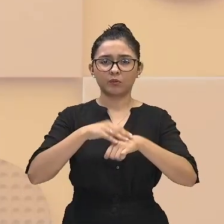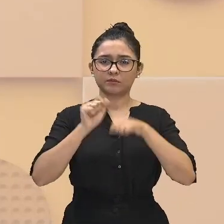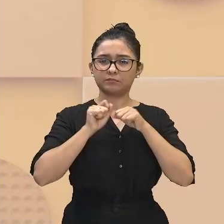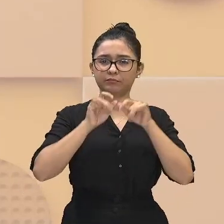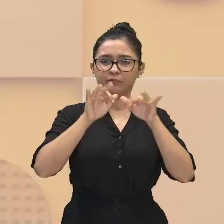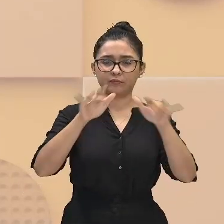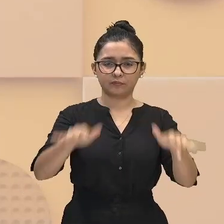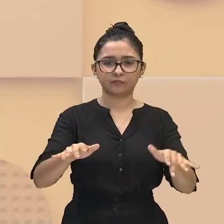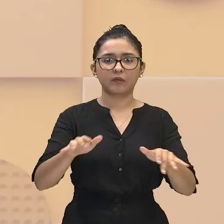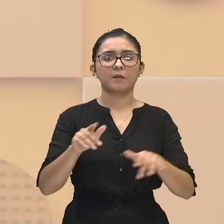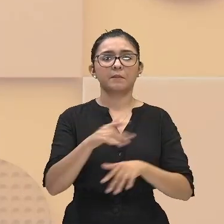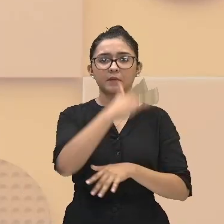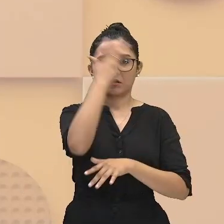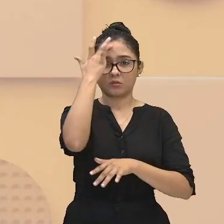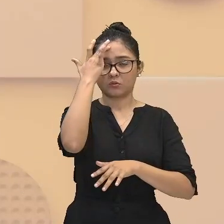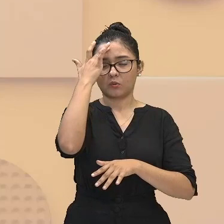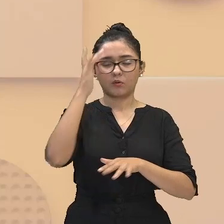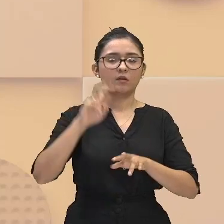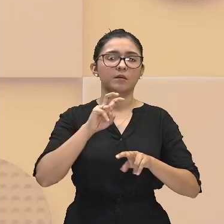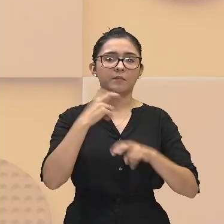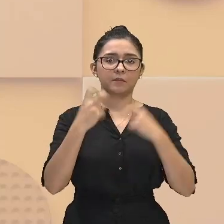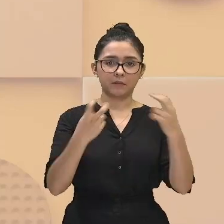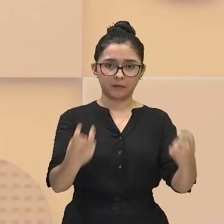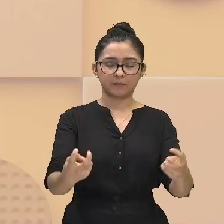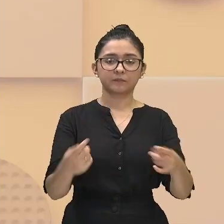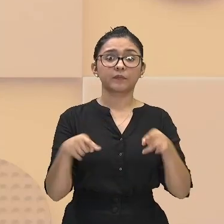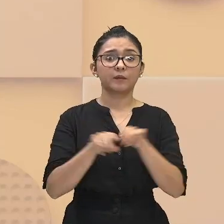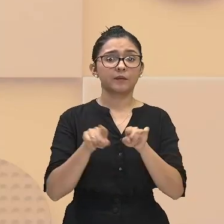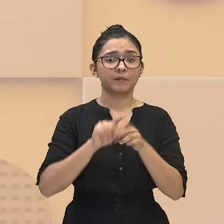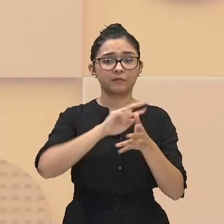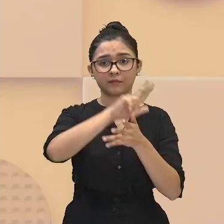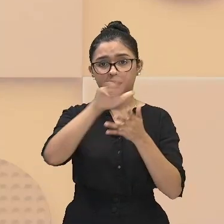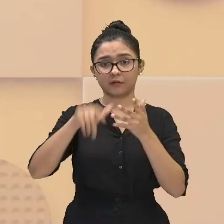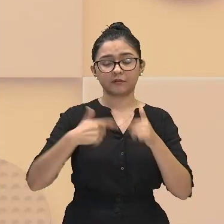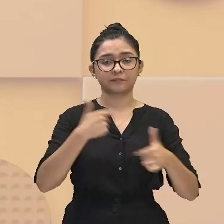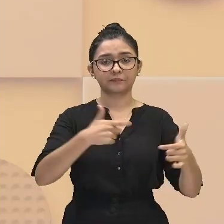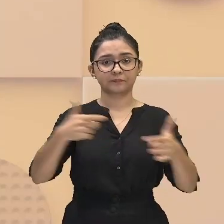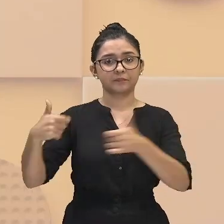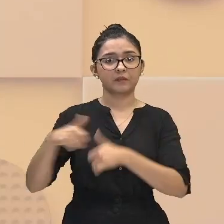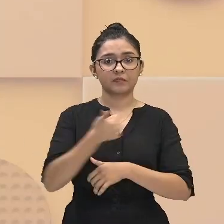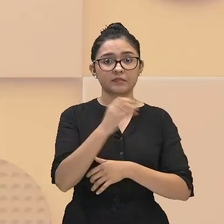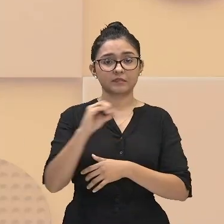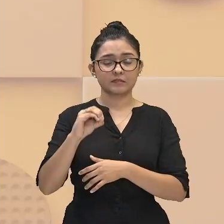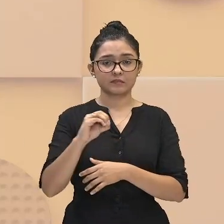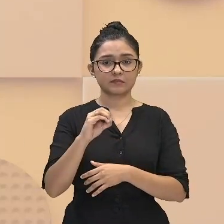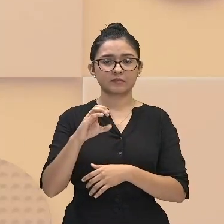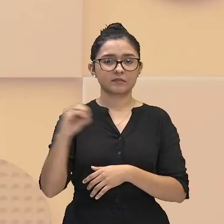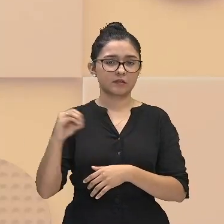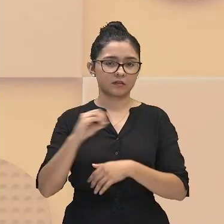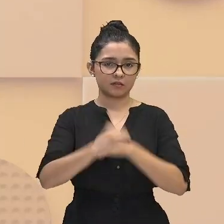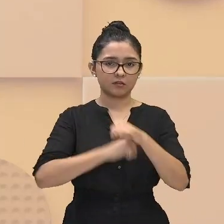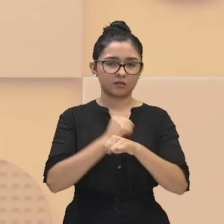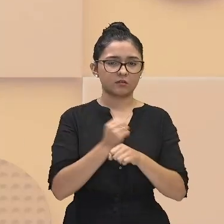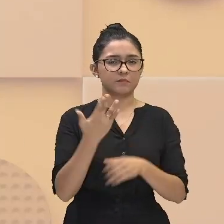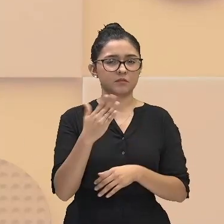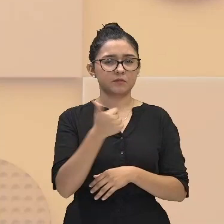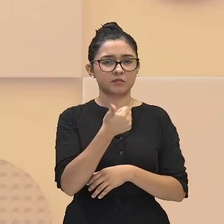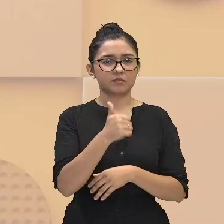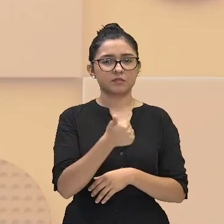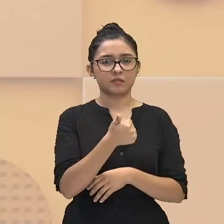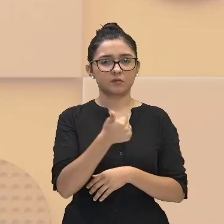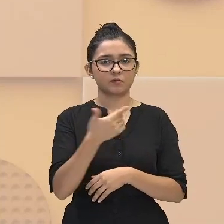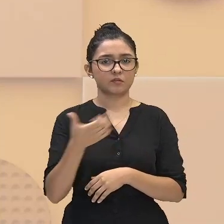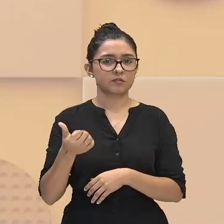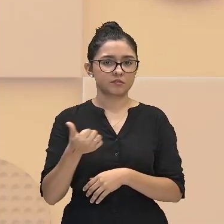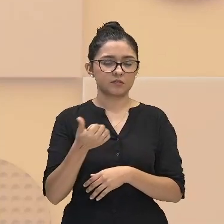de vítimas na Europa. Vamos ter guerras, a Guerra dos 100 Anos, que vai durar cerca de 116 anos, a guerra entre